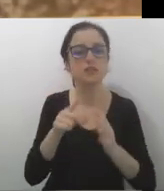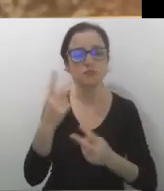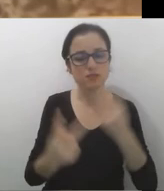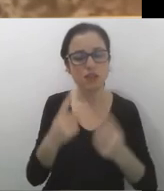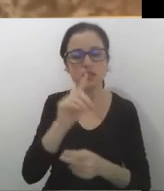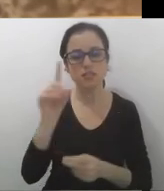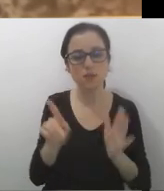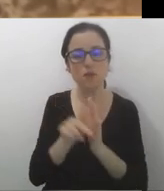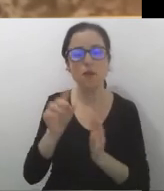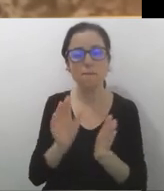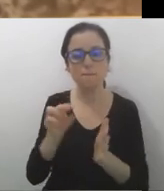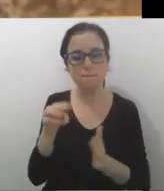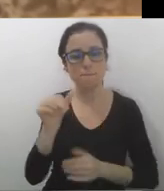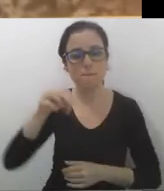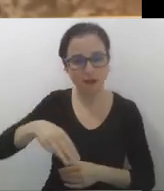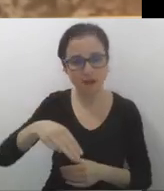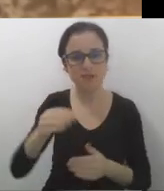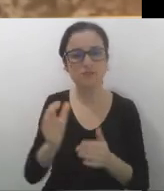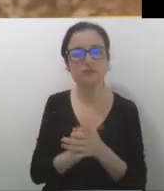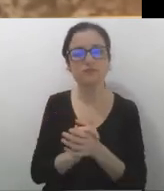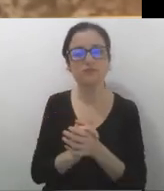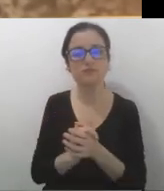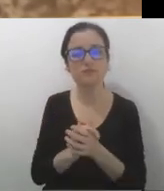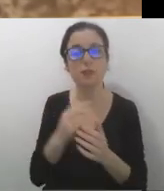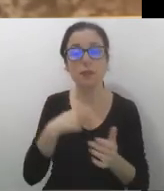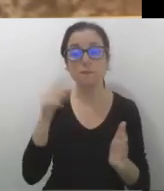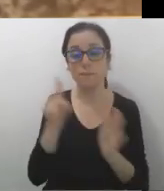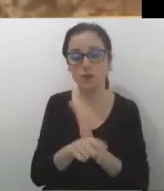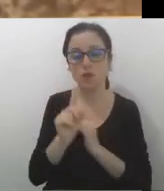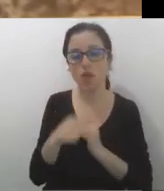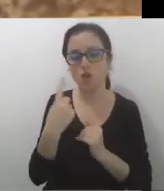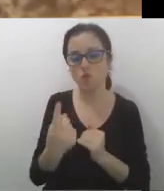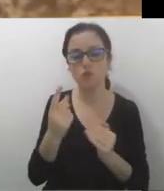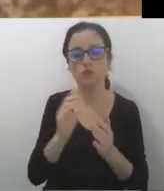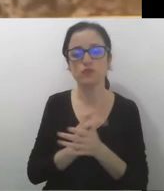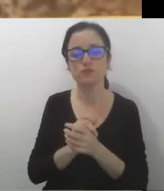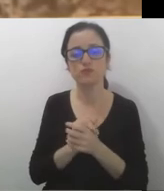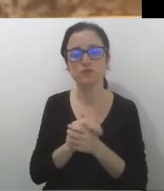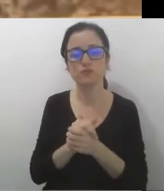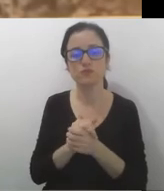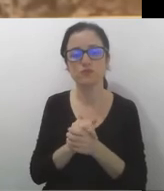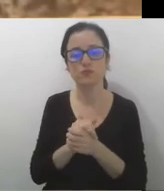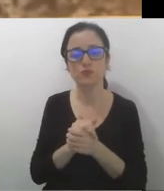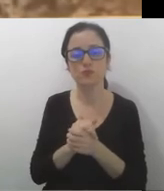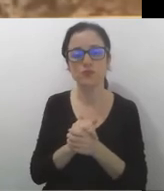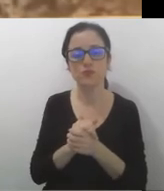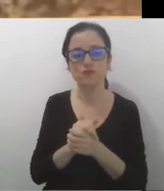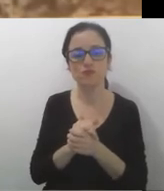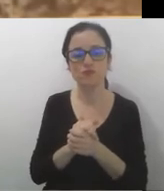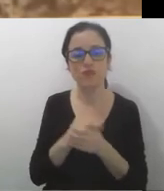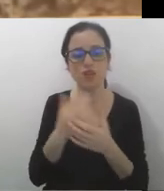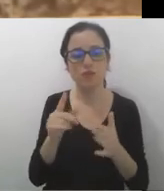com toda a pesquisa sobre as bienais de design no MAM. E aí, bom, a minha pergunta, assim, que é